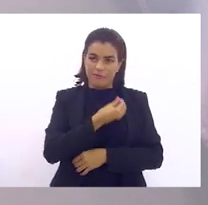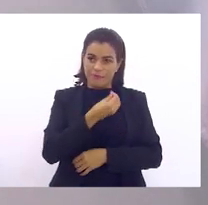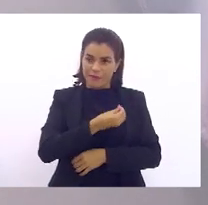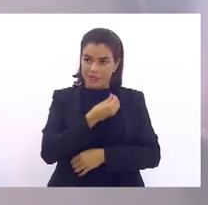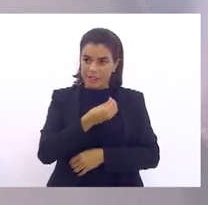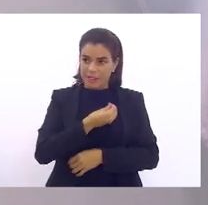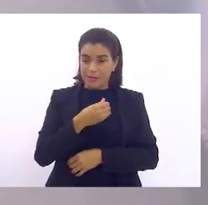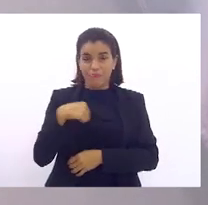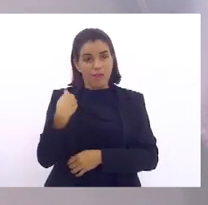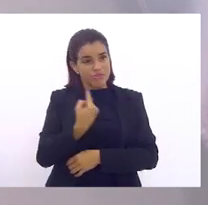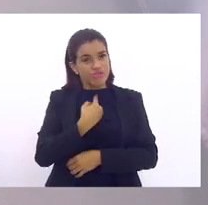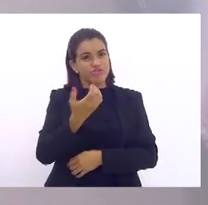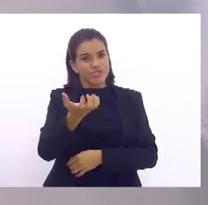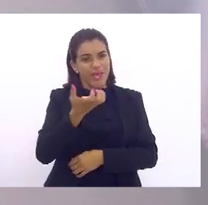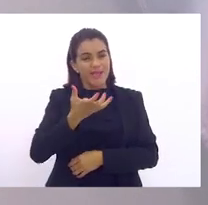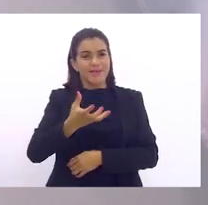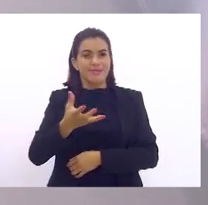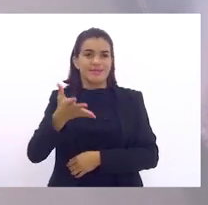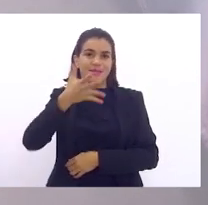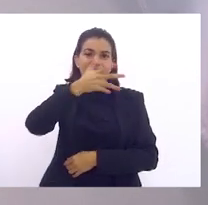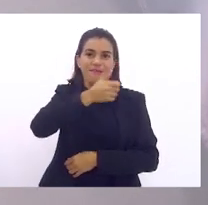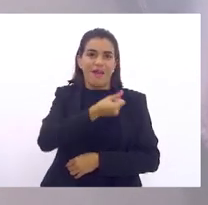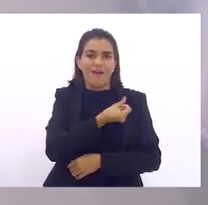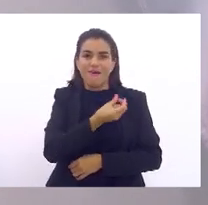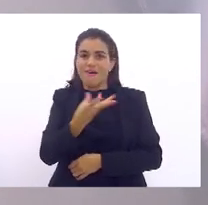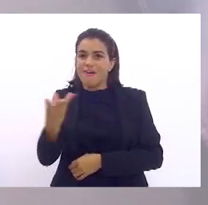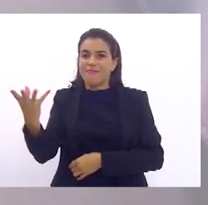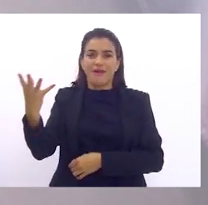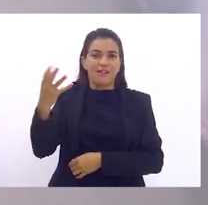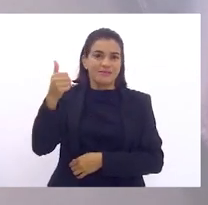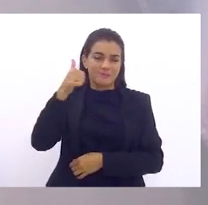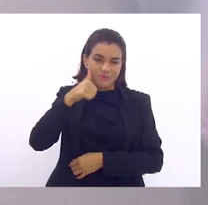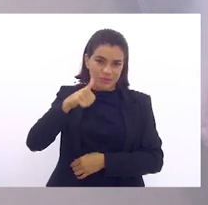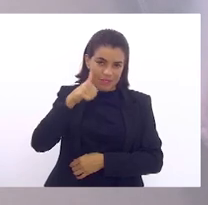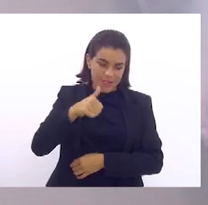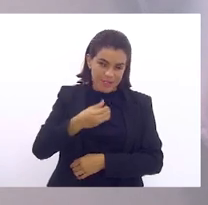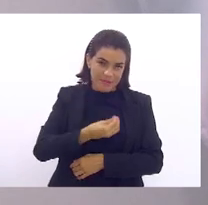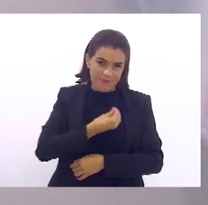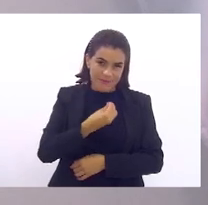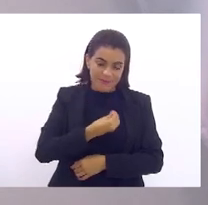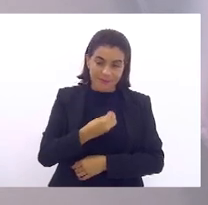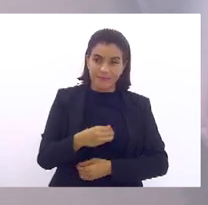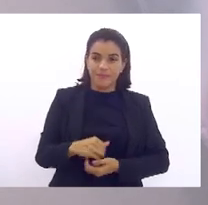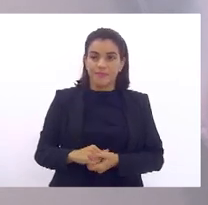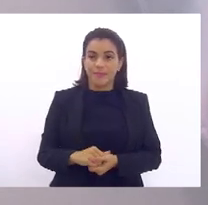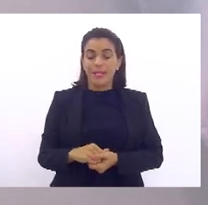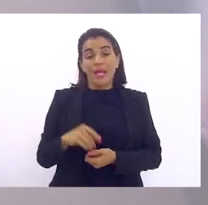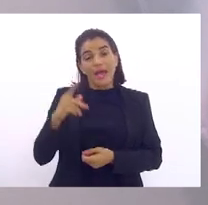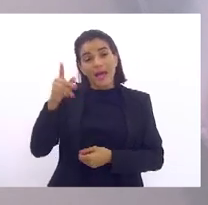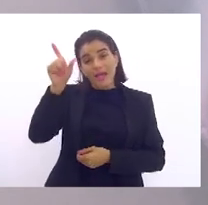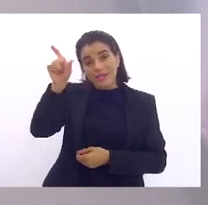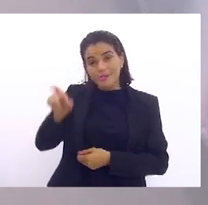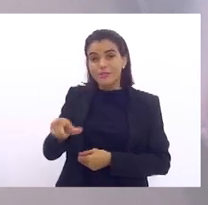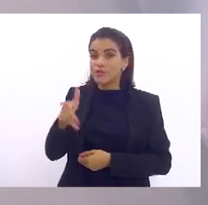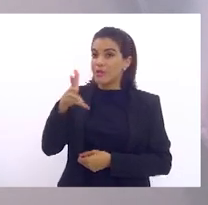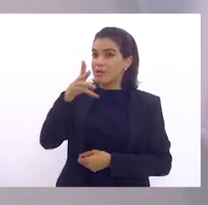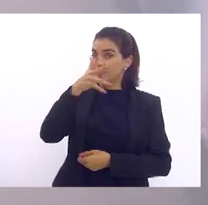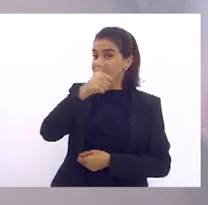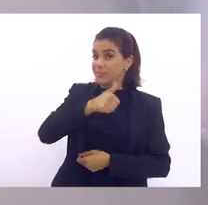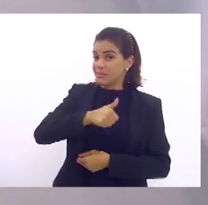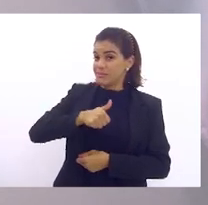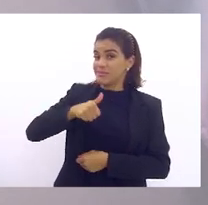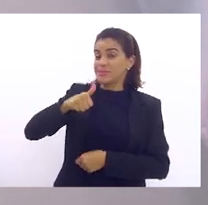salvar tantas outras vidas de mulheres colocar cadas em situação de violência e a senhora é uma sobrevivente uma